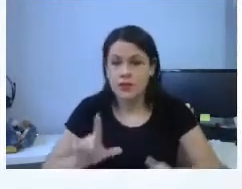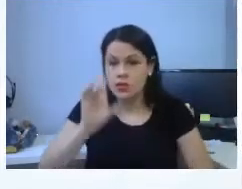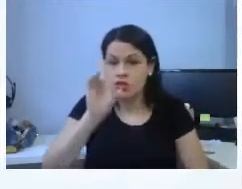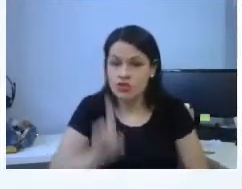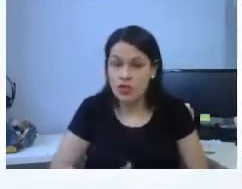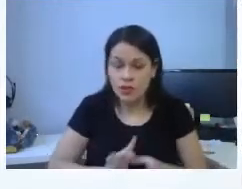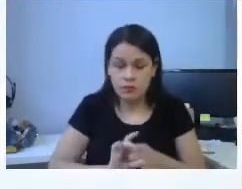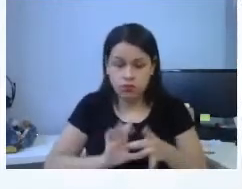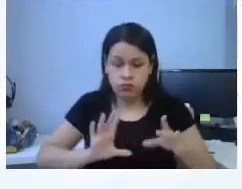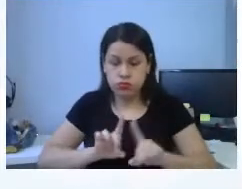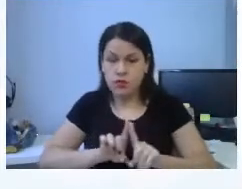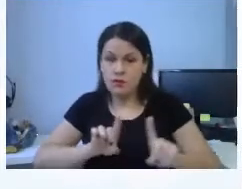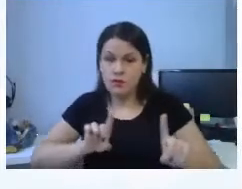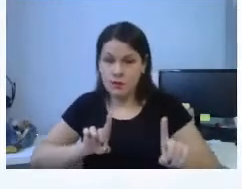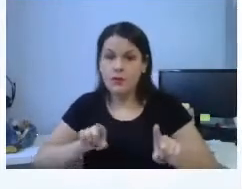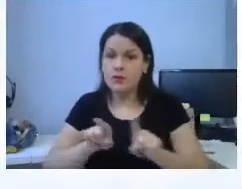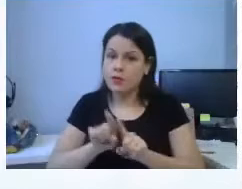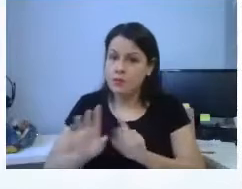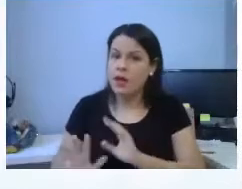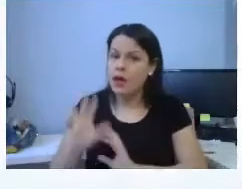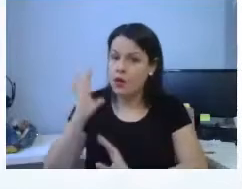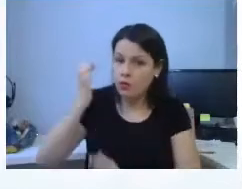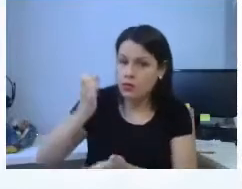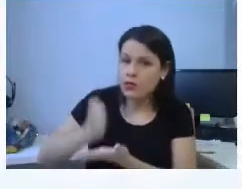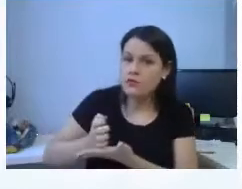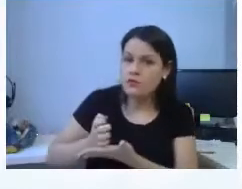desconexão seja aplicado efetivamente.